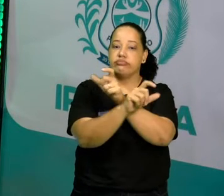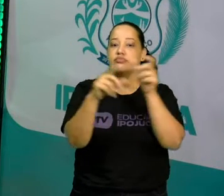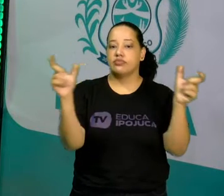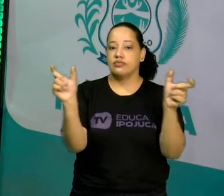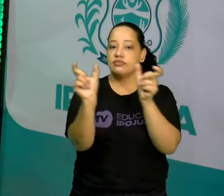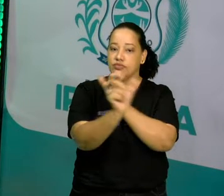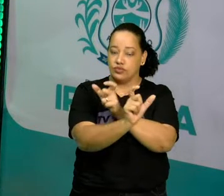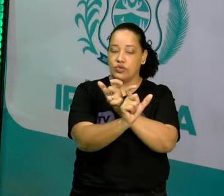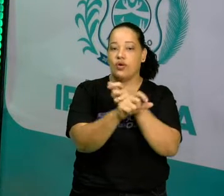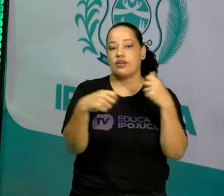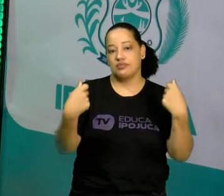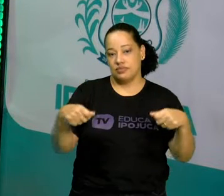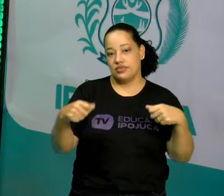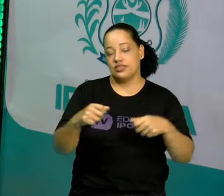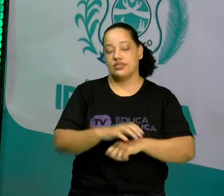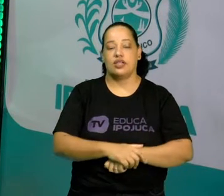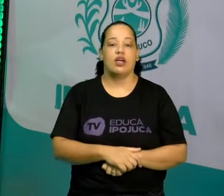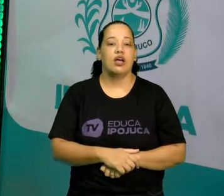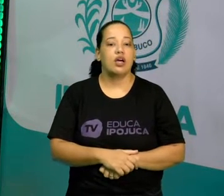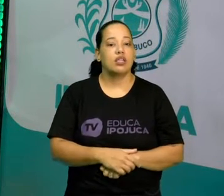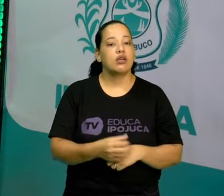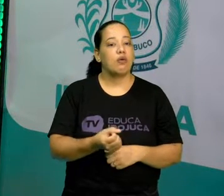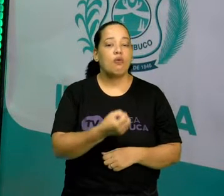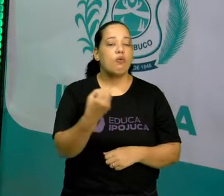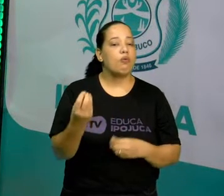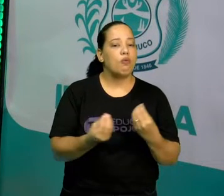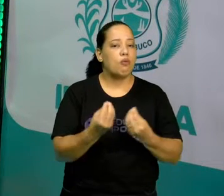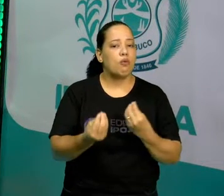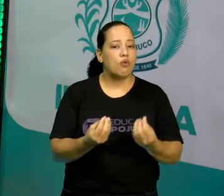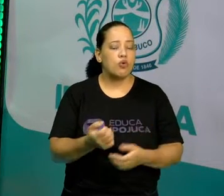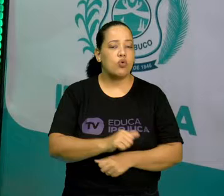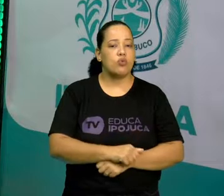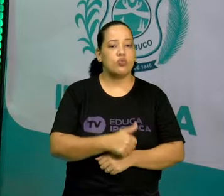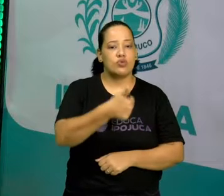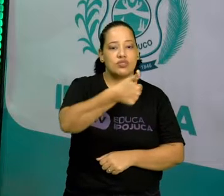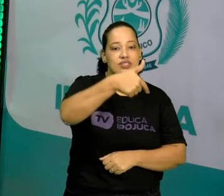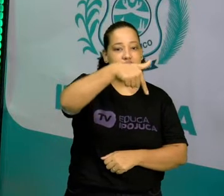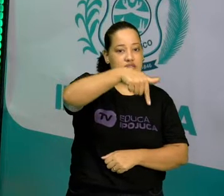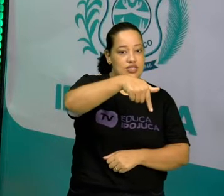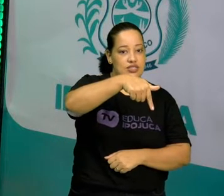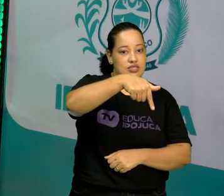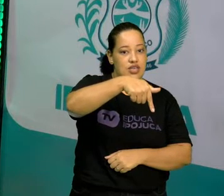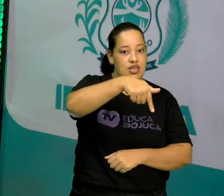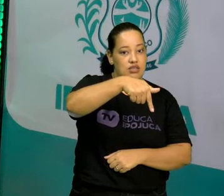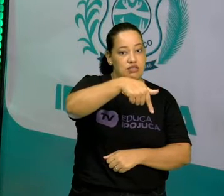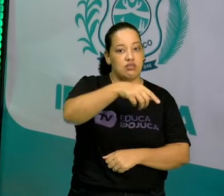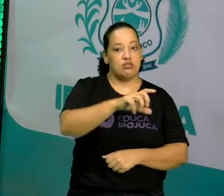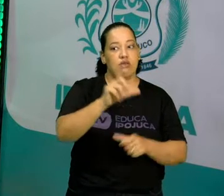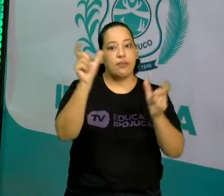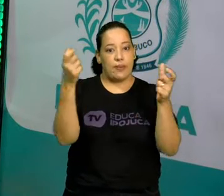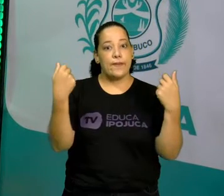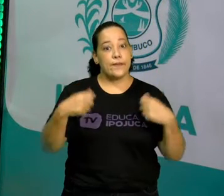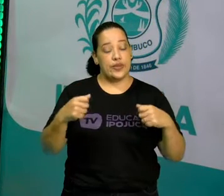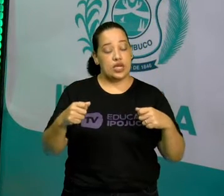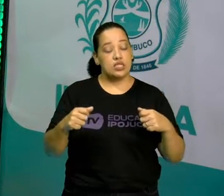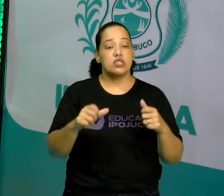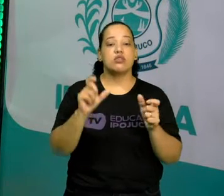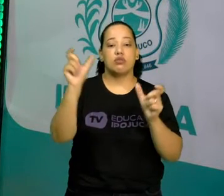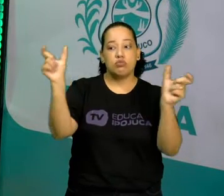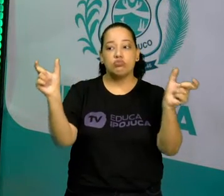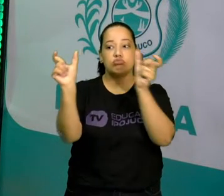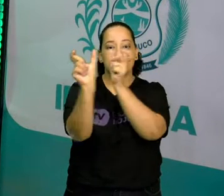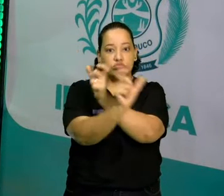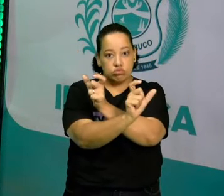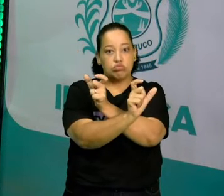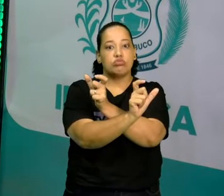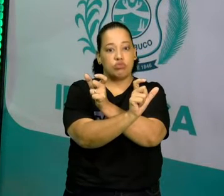membro. Então, vai ficar assim. 17 mais 3, lembrando que inverte a operação quando troca de membro.